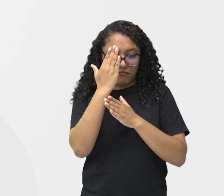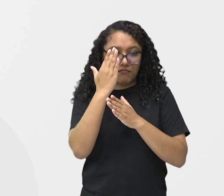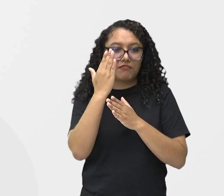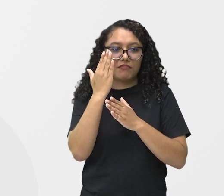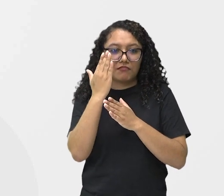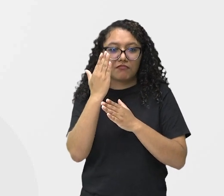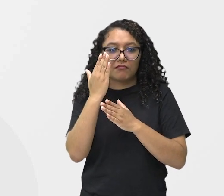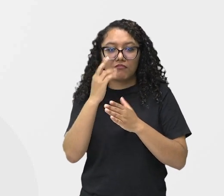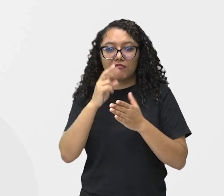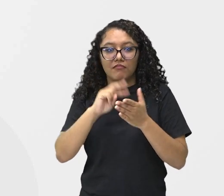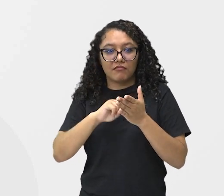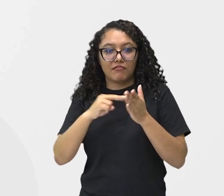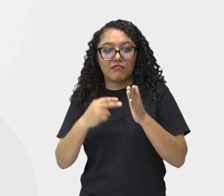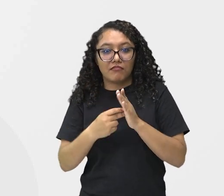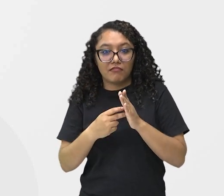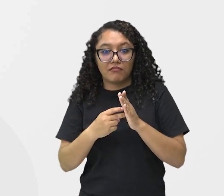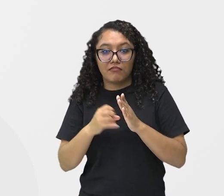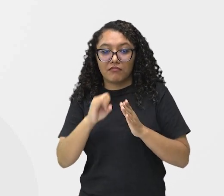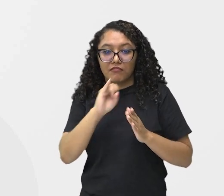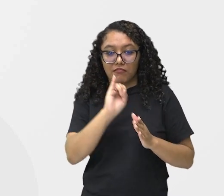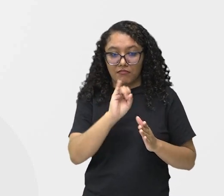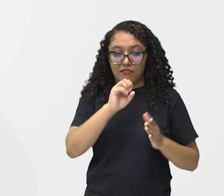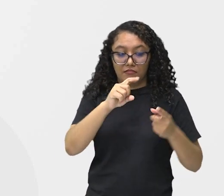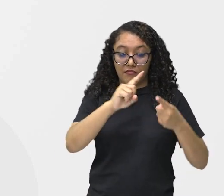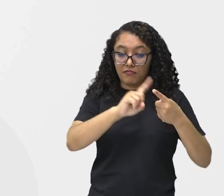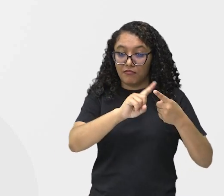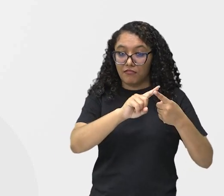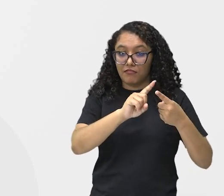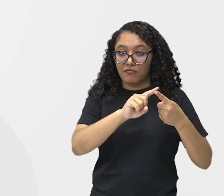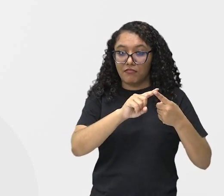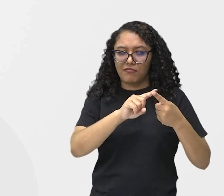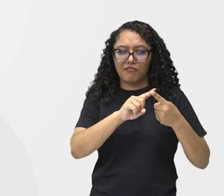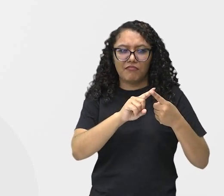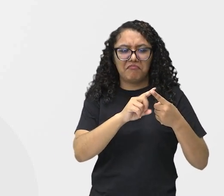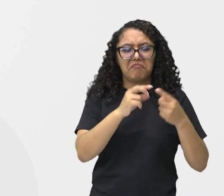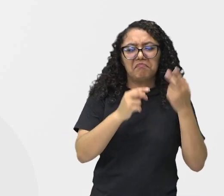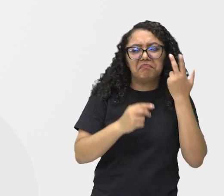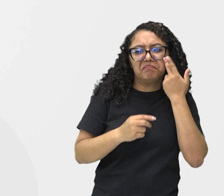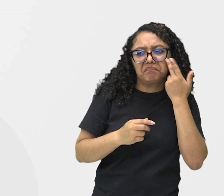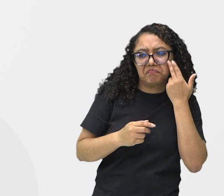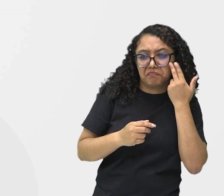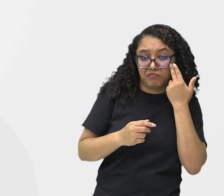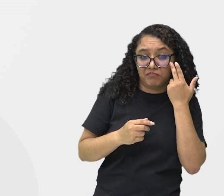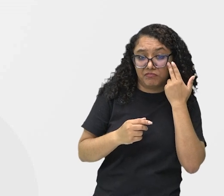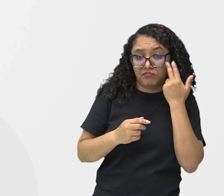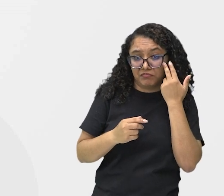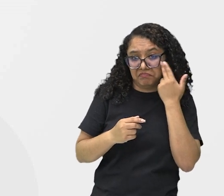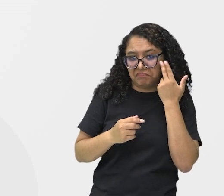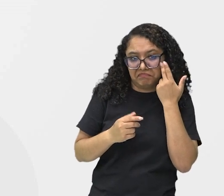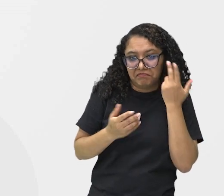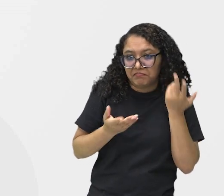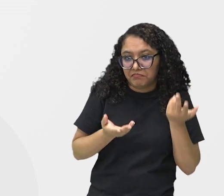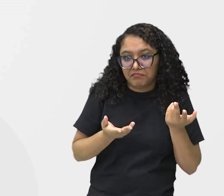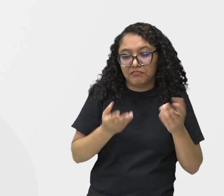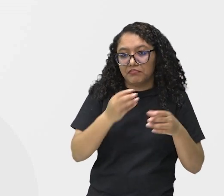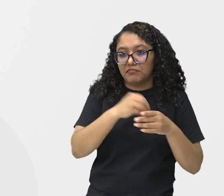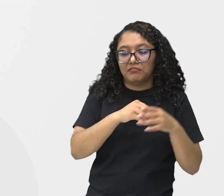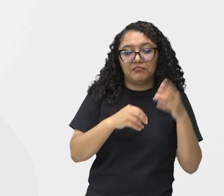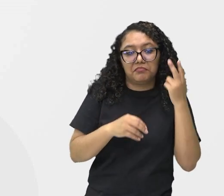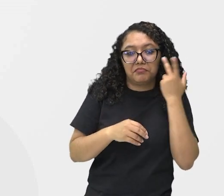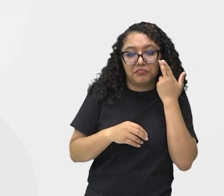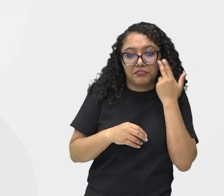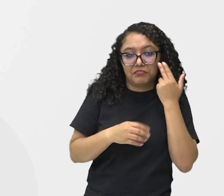normal, a imanência é algo que está no lugar comum, que está dentro da normalidade e